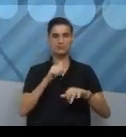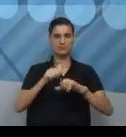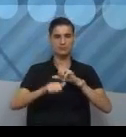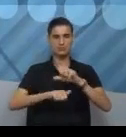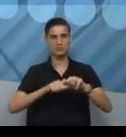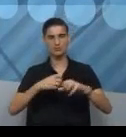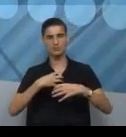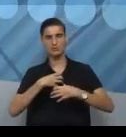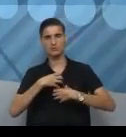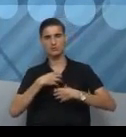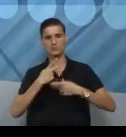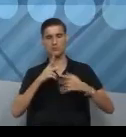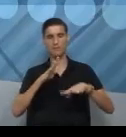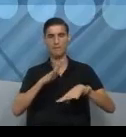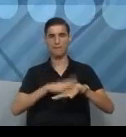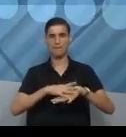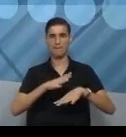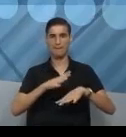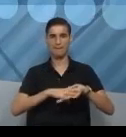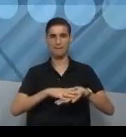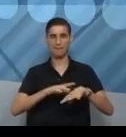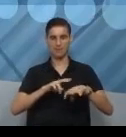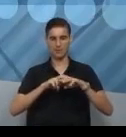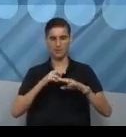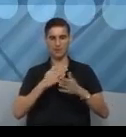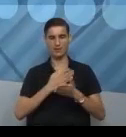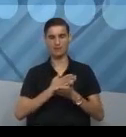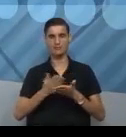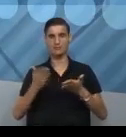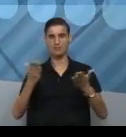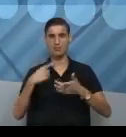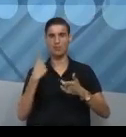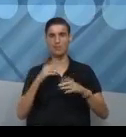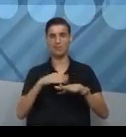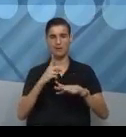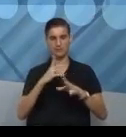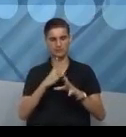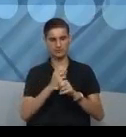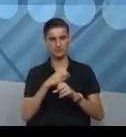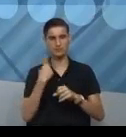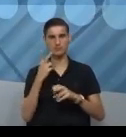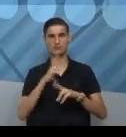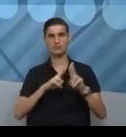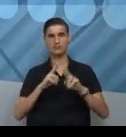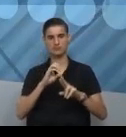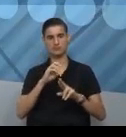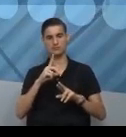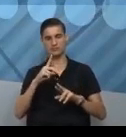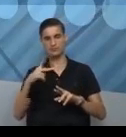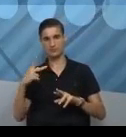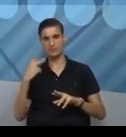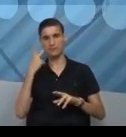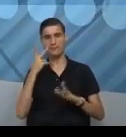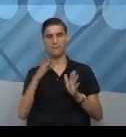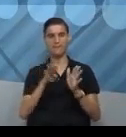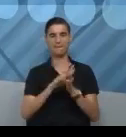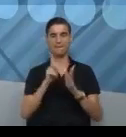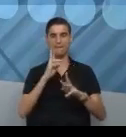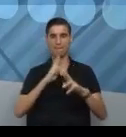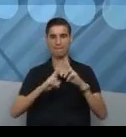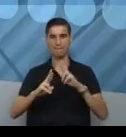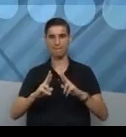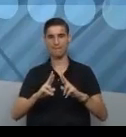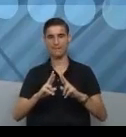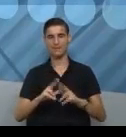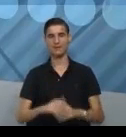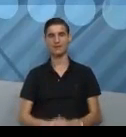modelar aí fenômenos matemáticos. Então agora mais uma equação em que nós utilizamos as EDPs para chegar em alguma